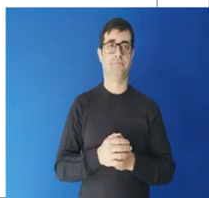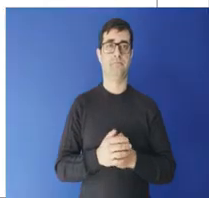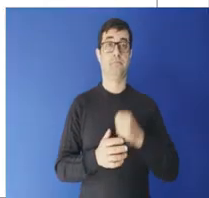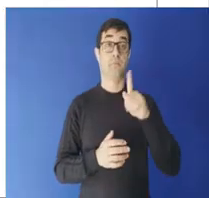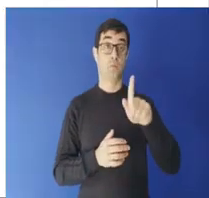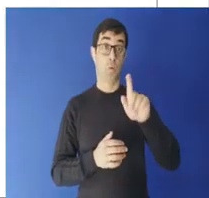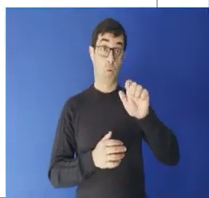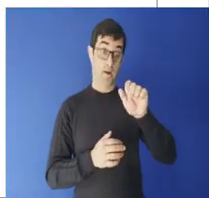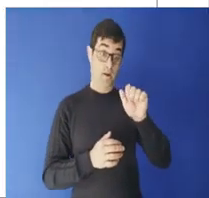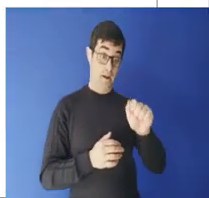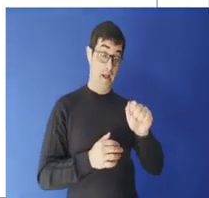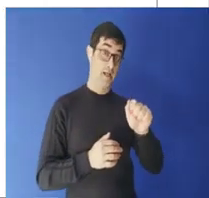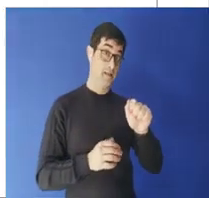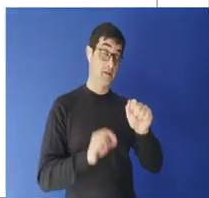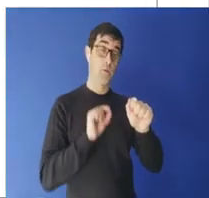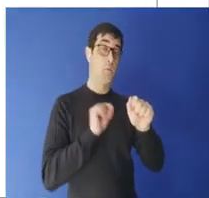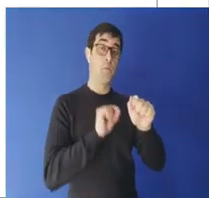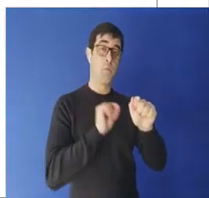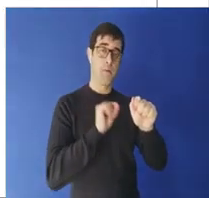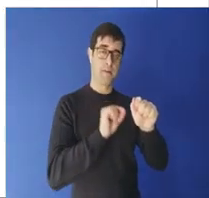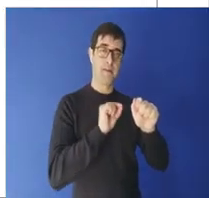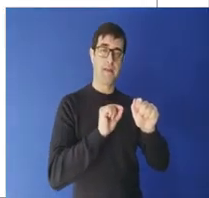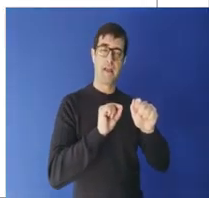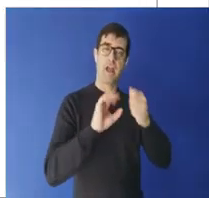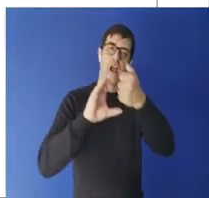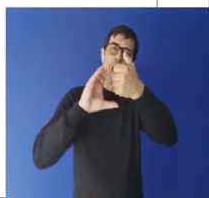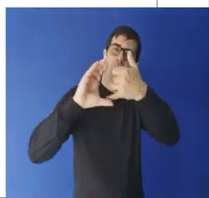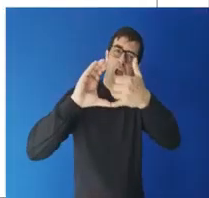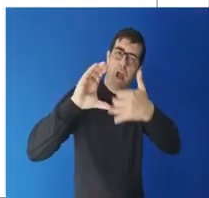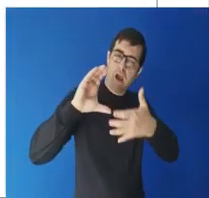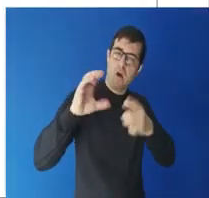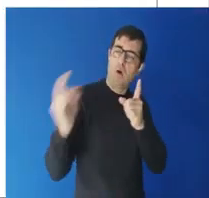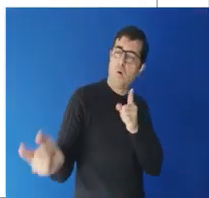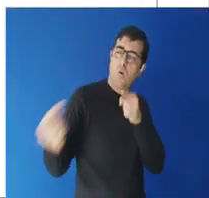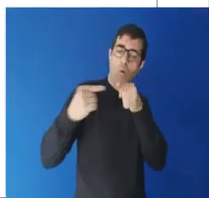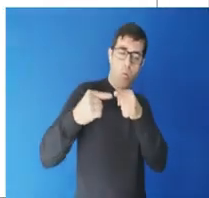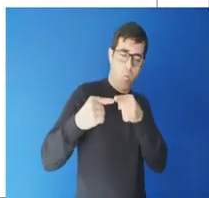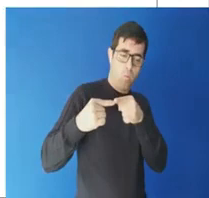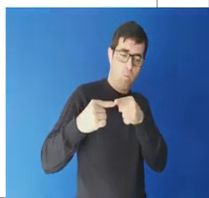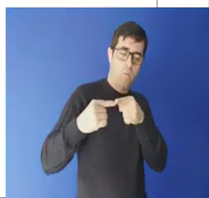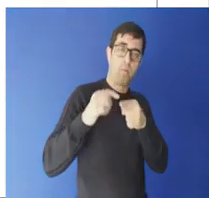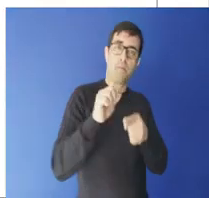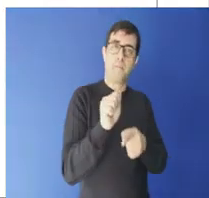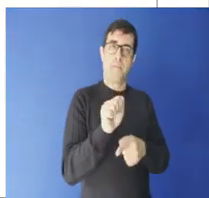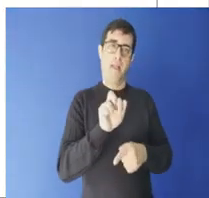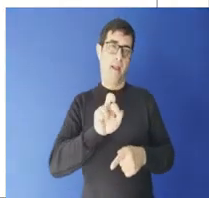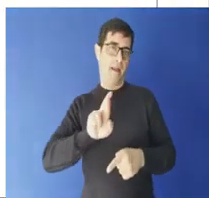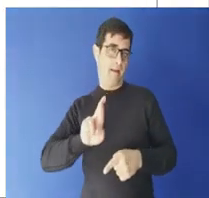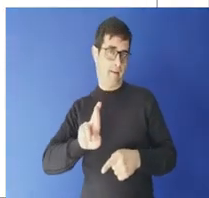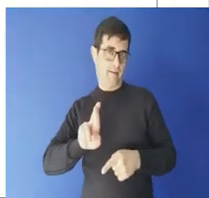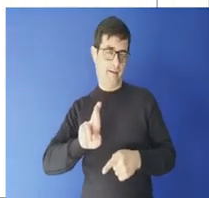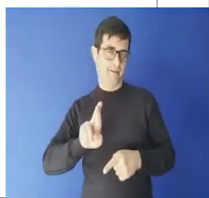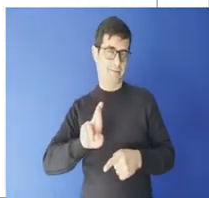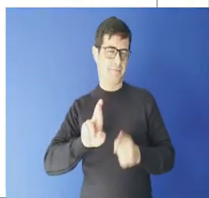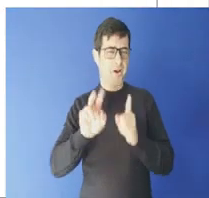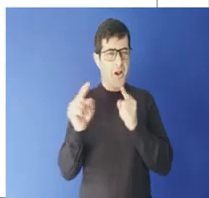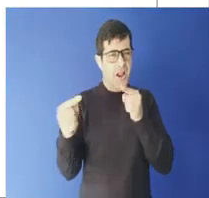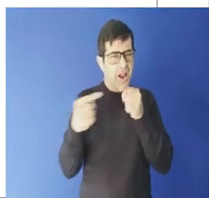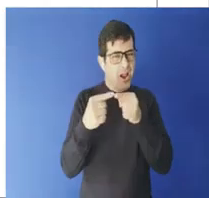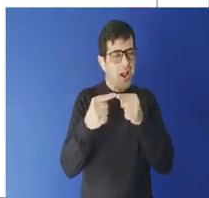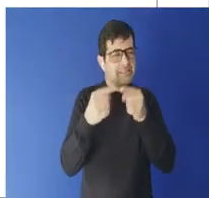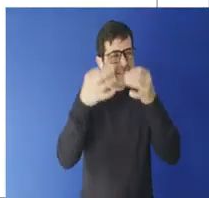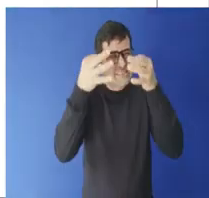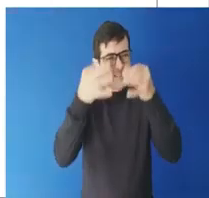O gálio ele vai assumir a configuração do argônio. Só que não é bem